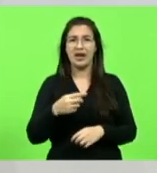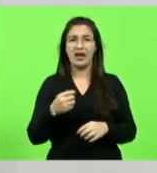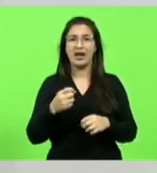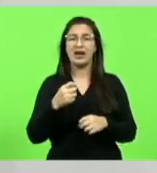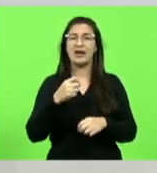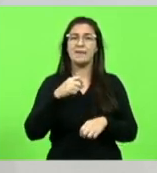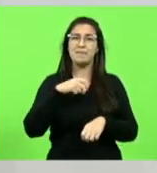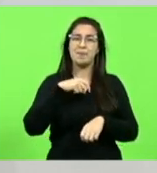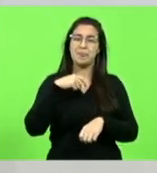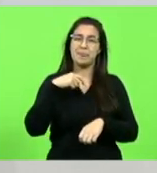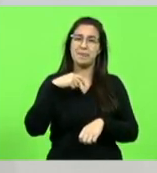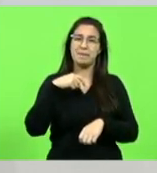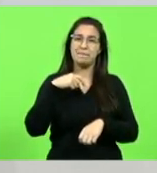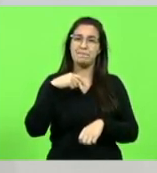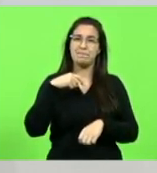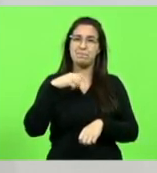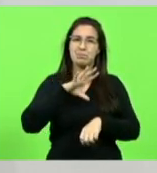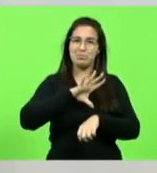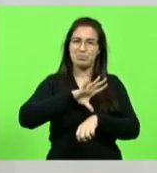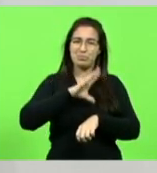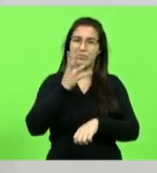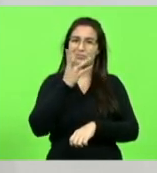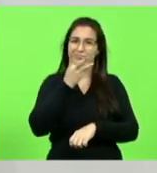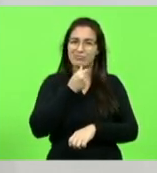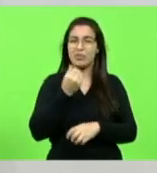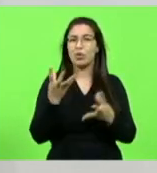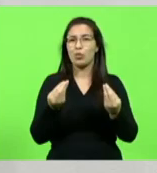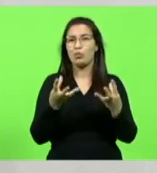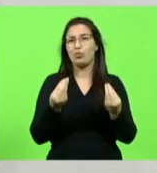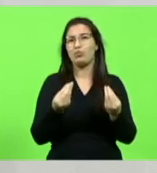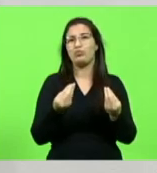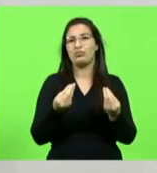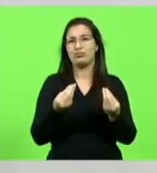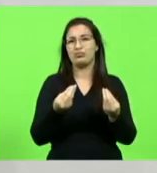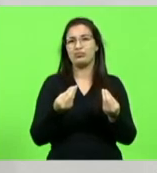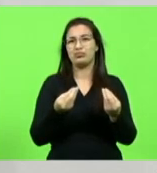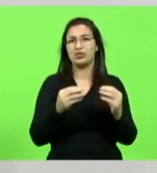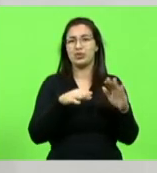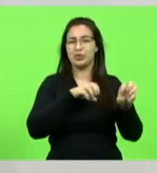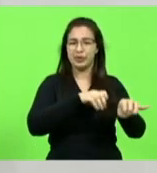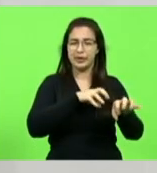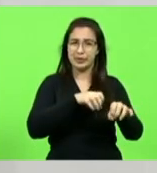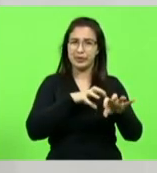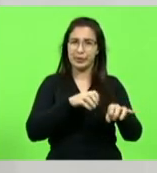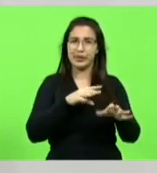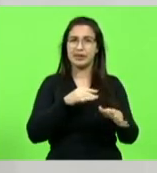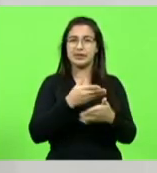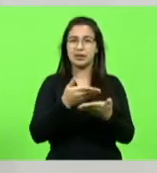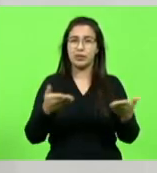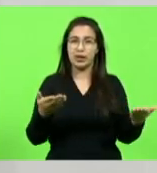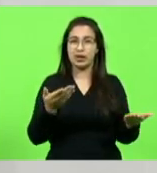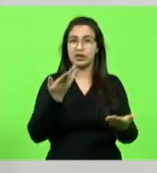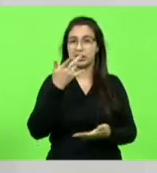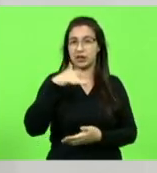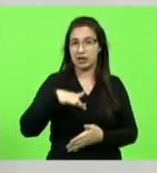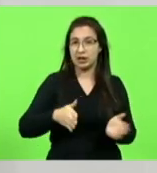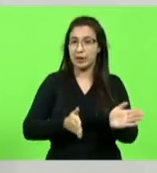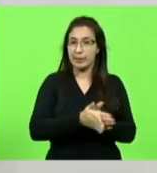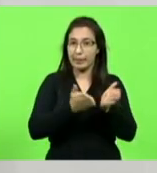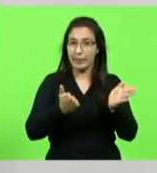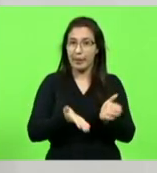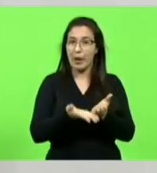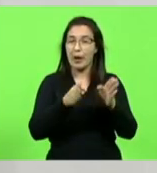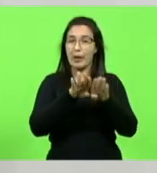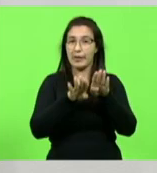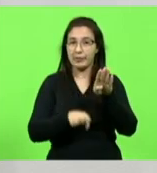no mundo sem educação para as crianças pobres e humildes da cidade, porque o ensino estadual